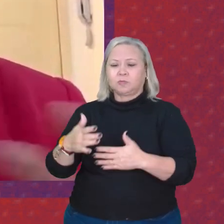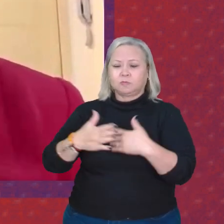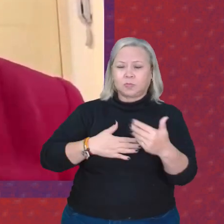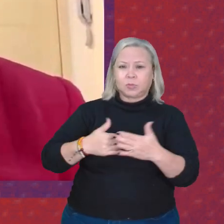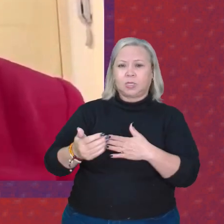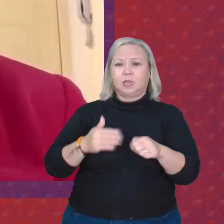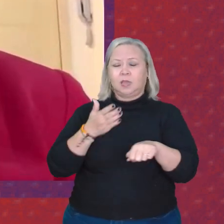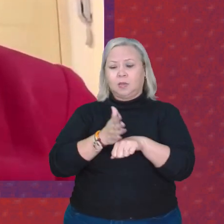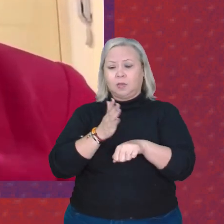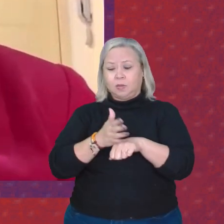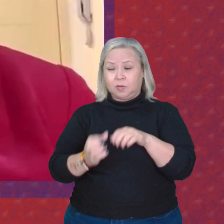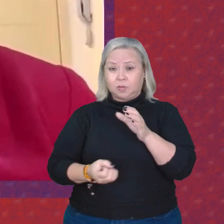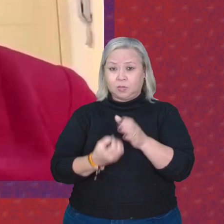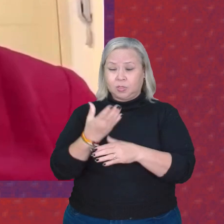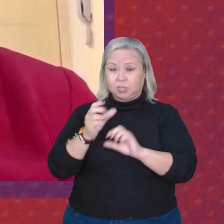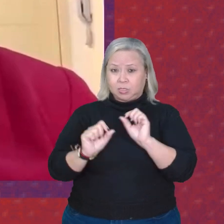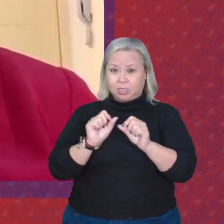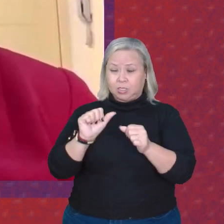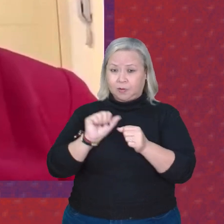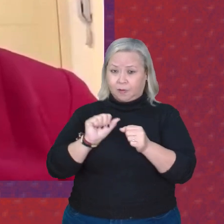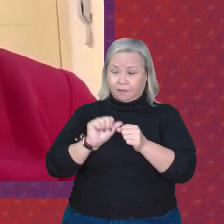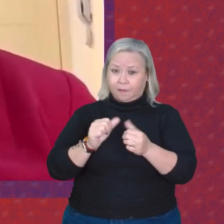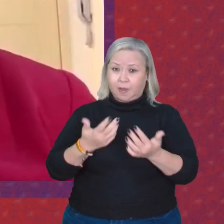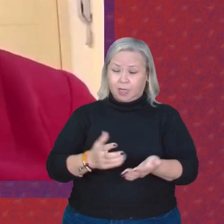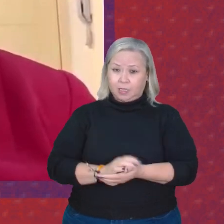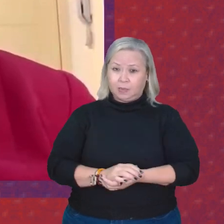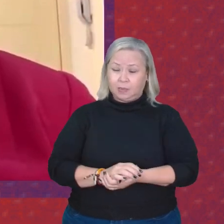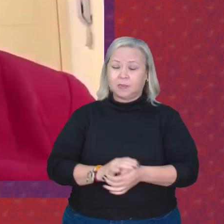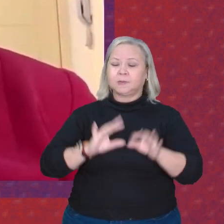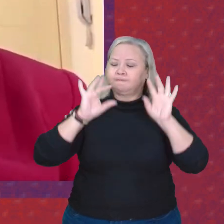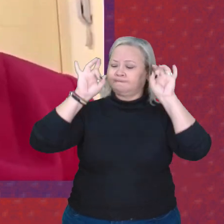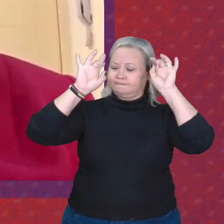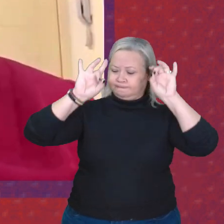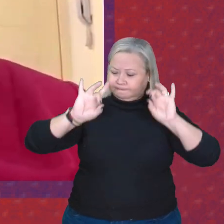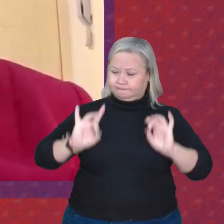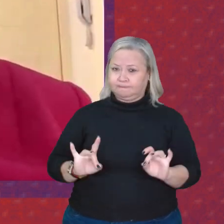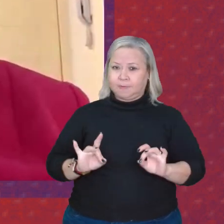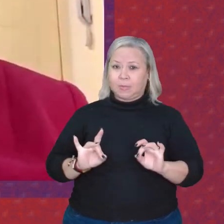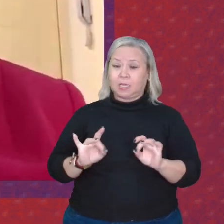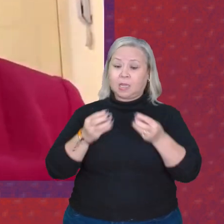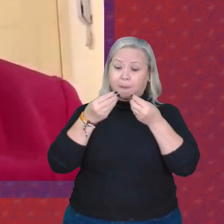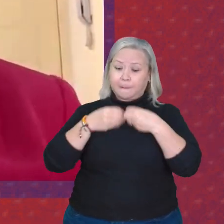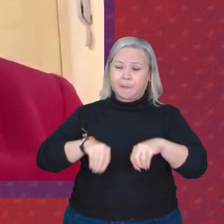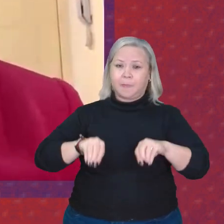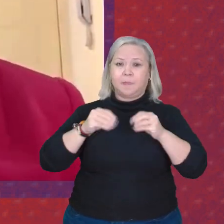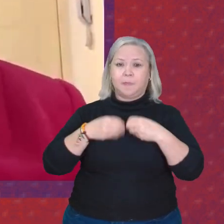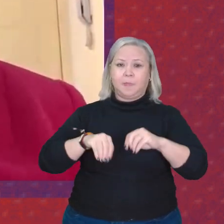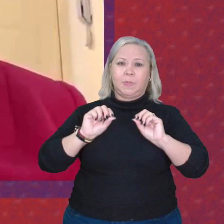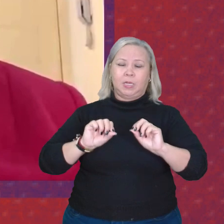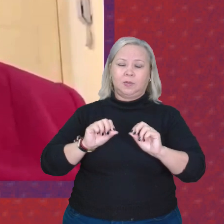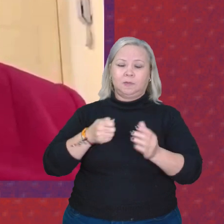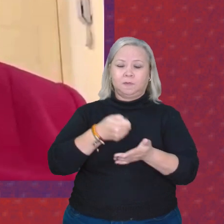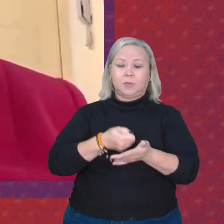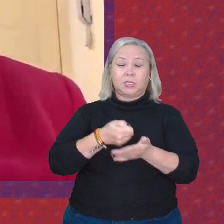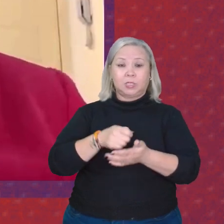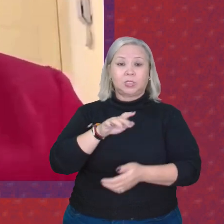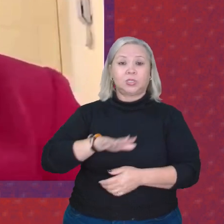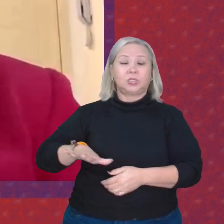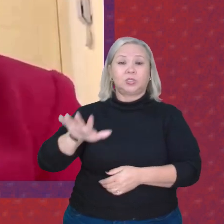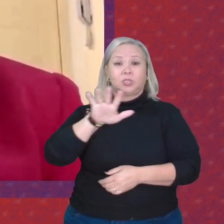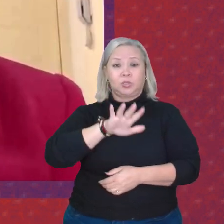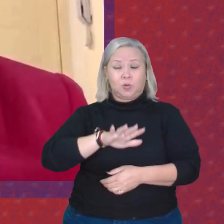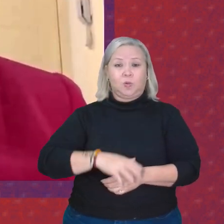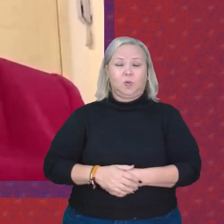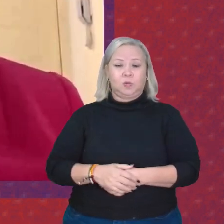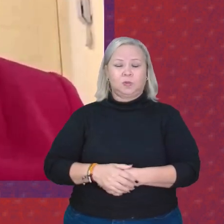ações, de iniciativas que são extremamente prejudiciais e que vai exigir de todos nós,